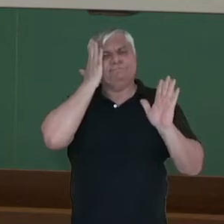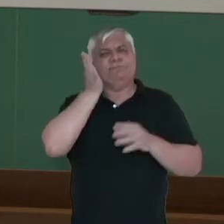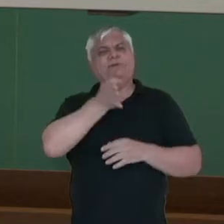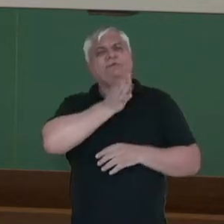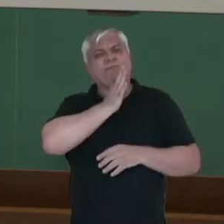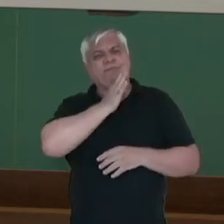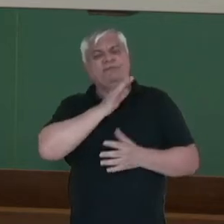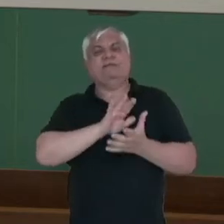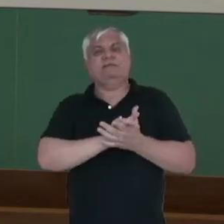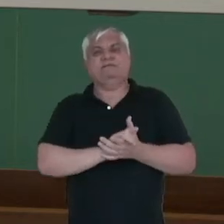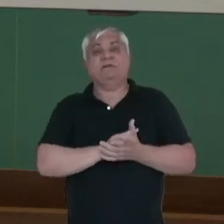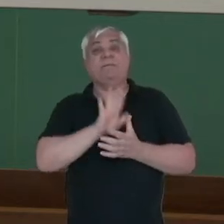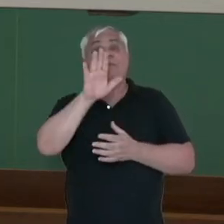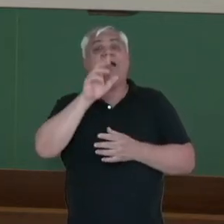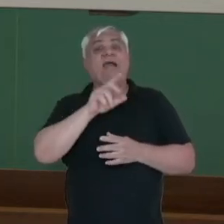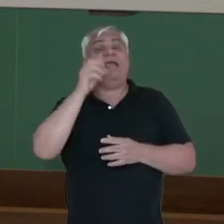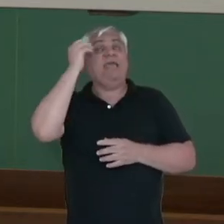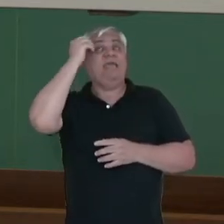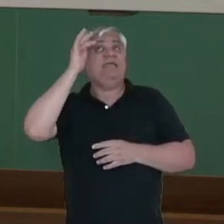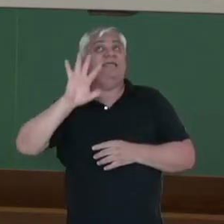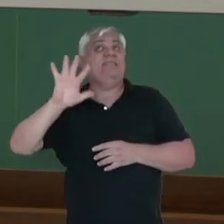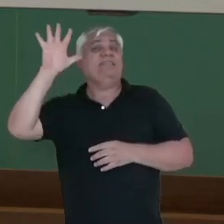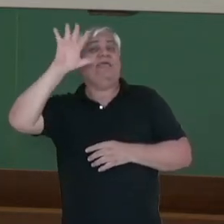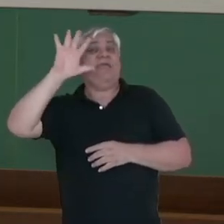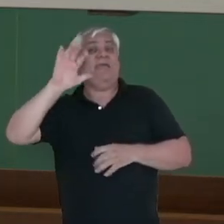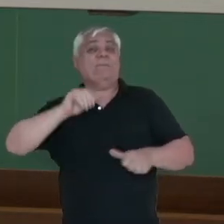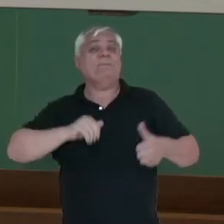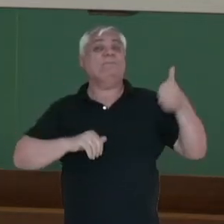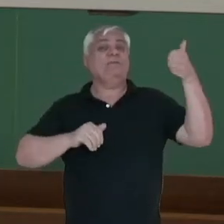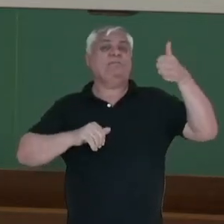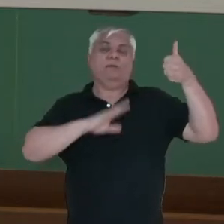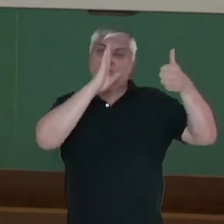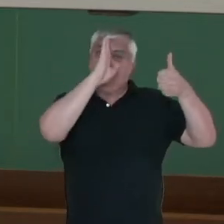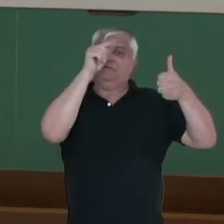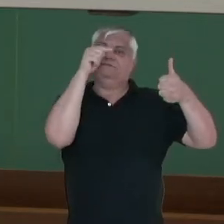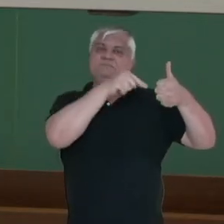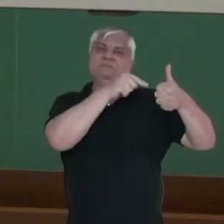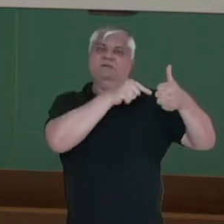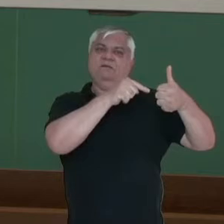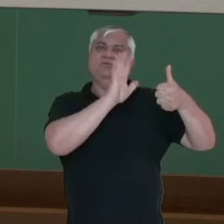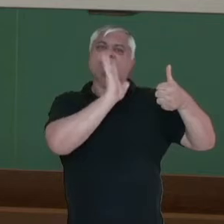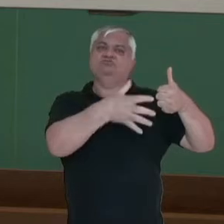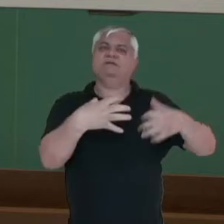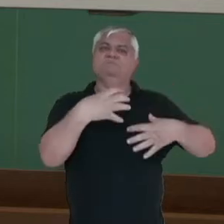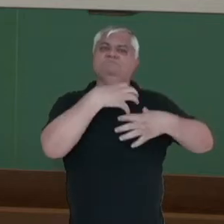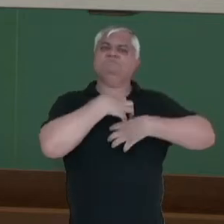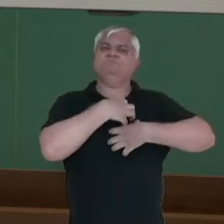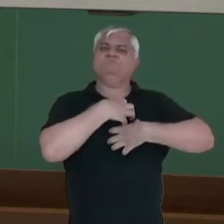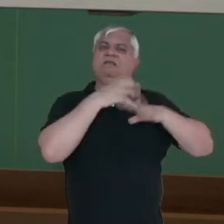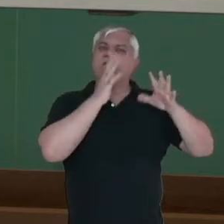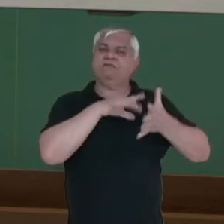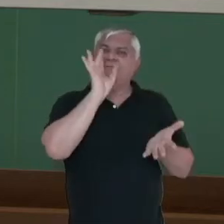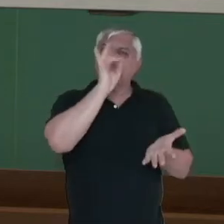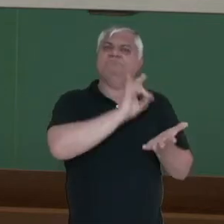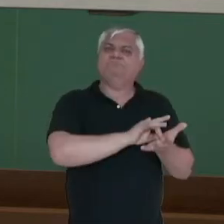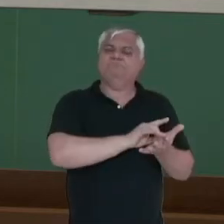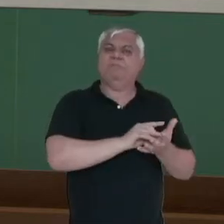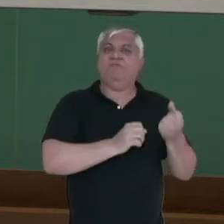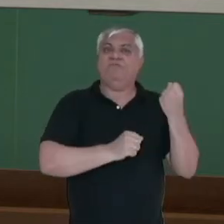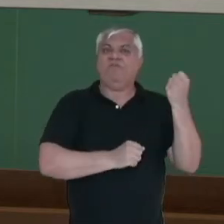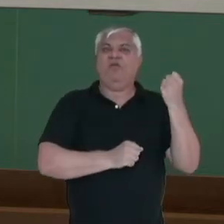experiência. Mas essa ideia, ela é mais fraca. A experiência concreta, a impressão concreta é muito